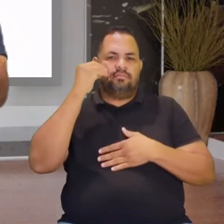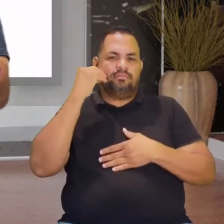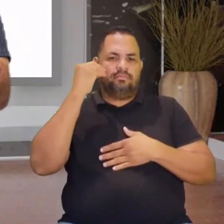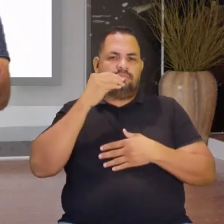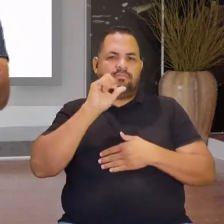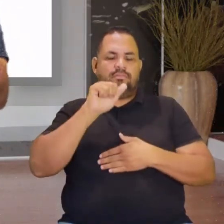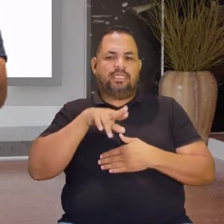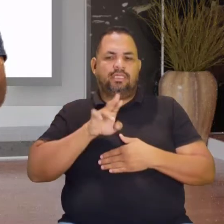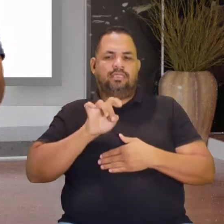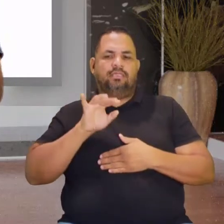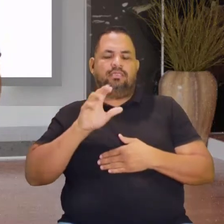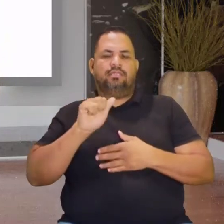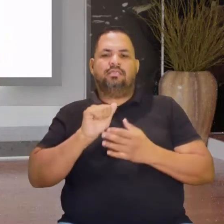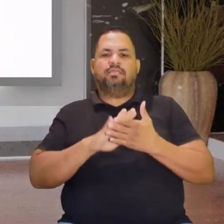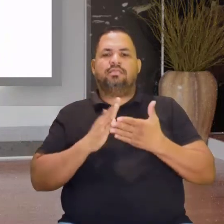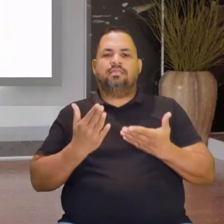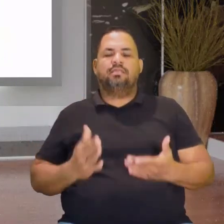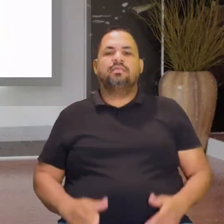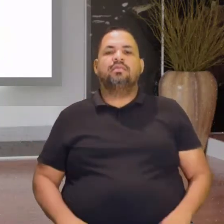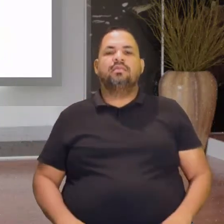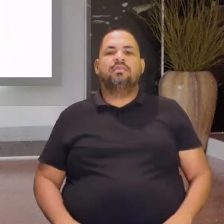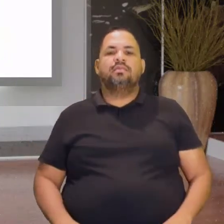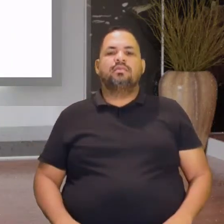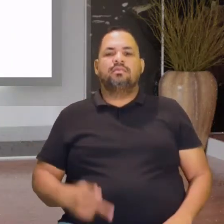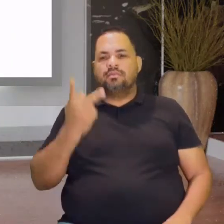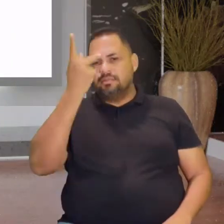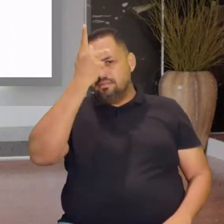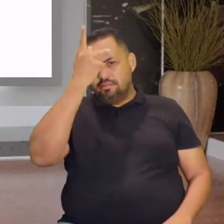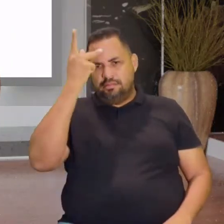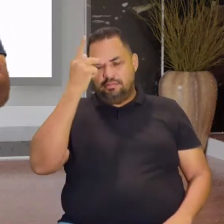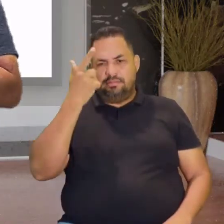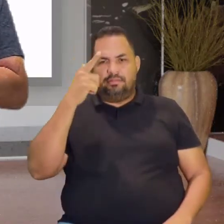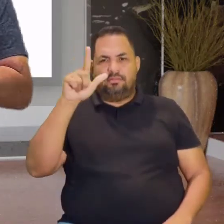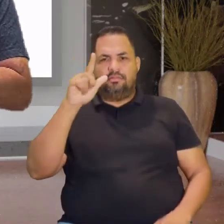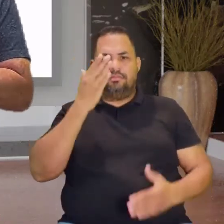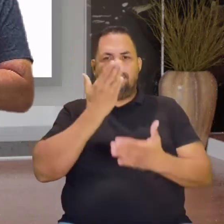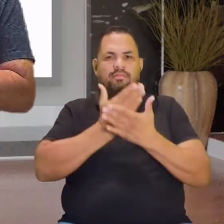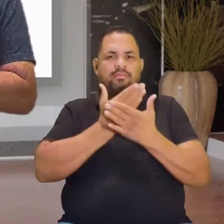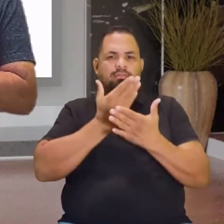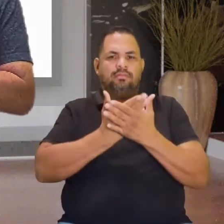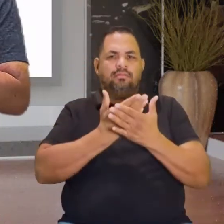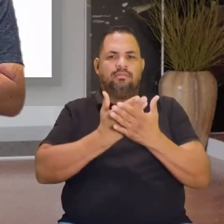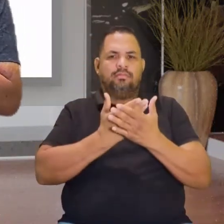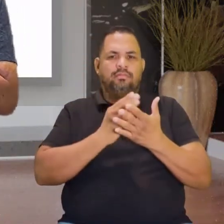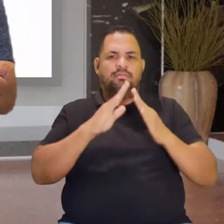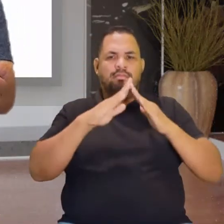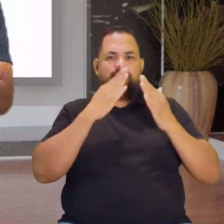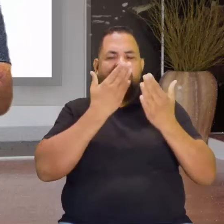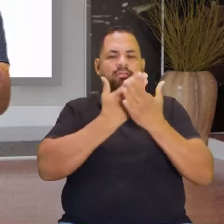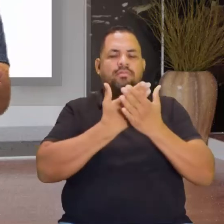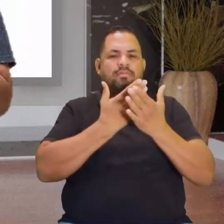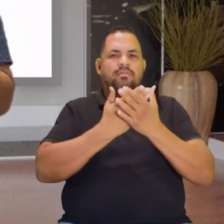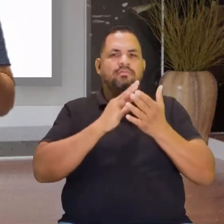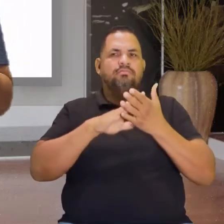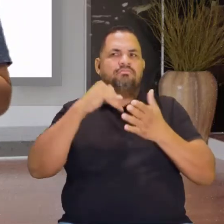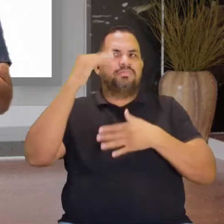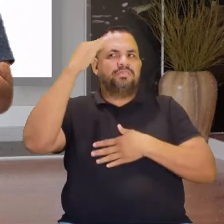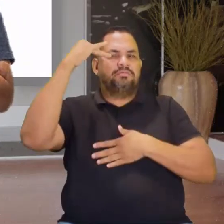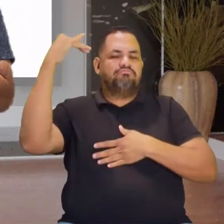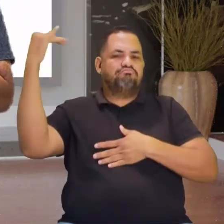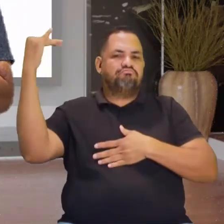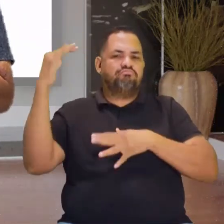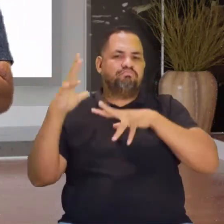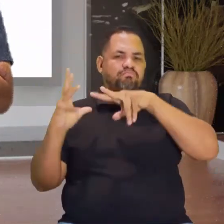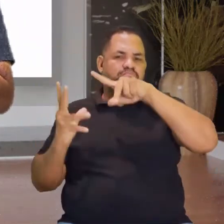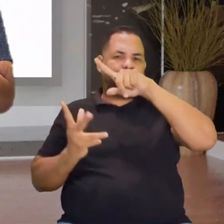Anitta, ela, como uma pessoa que conseguiu estudar nas escolas mais renomadas